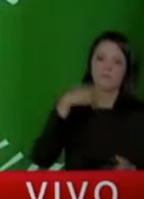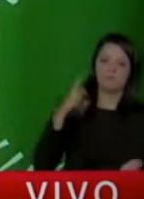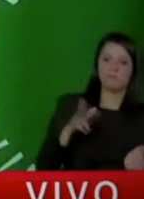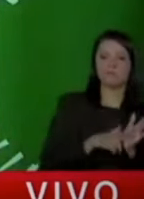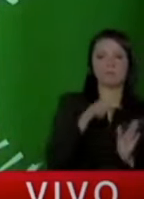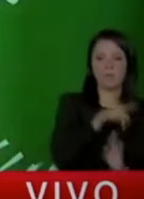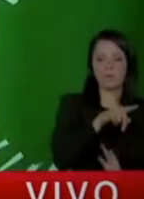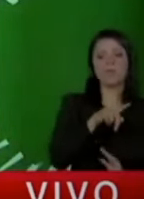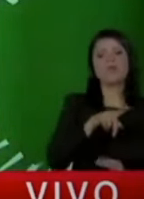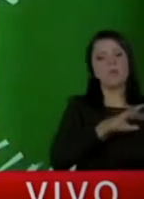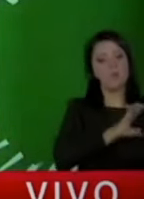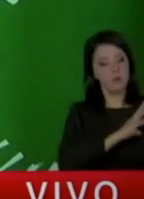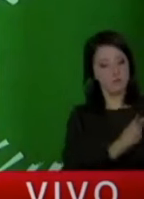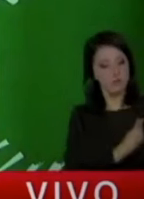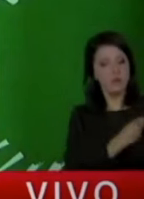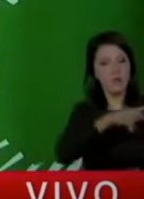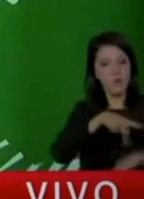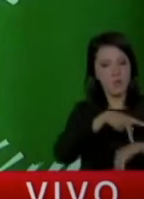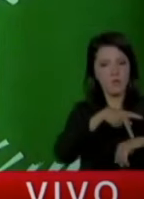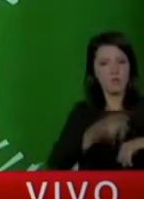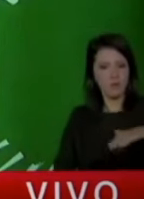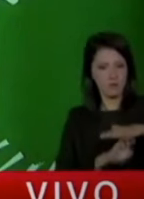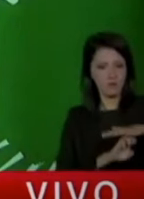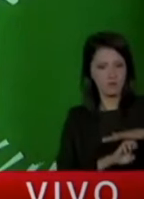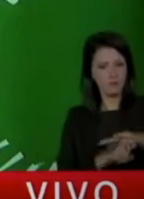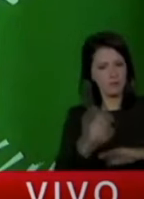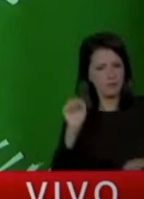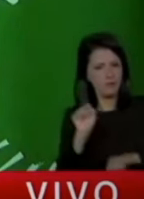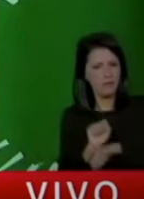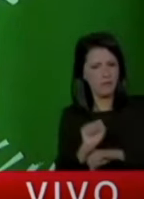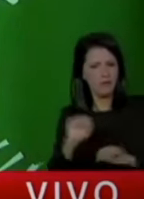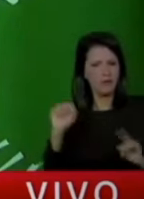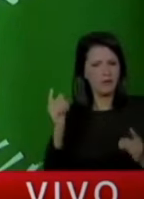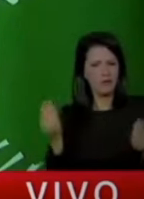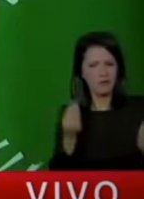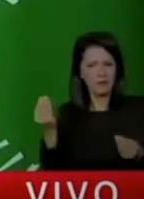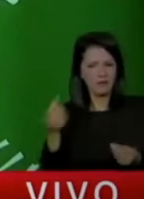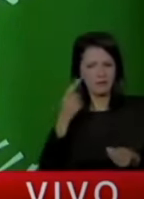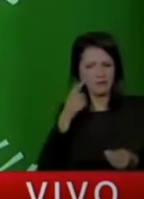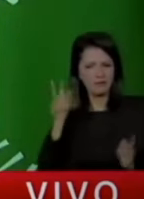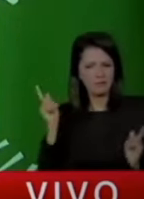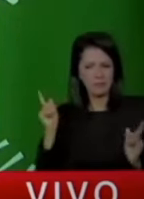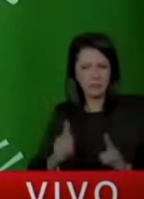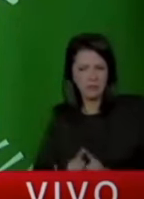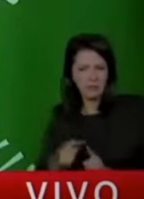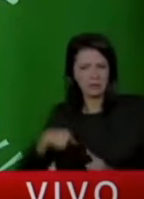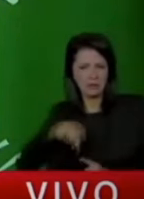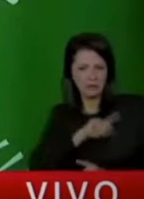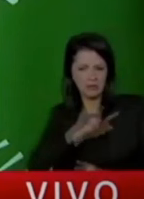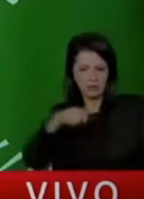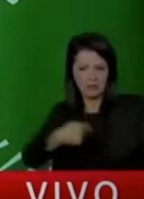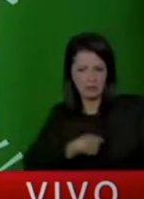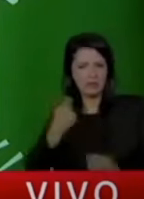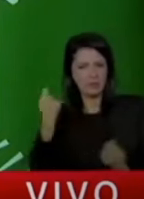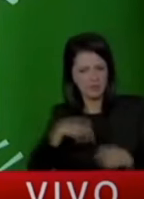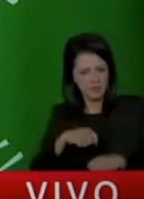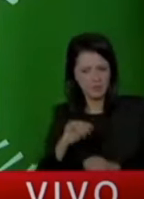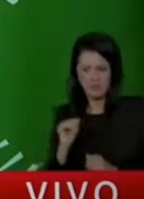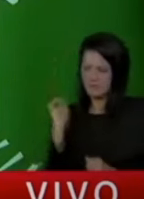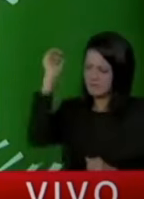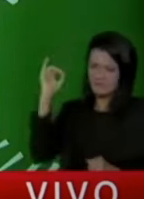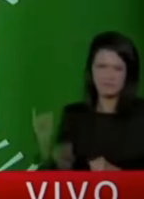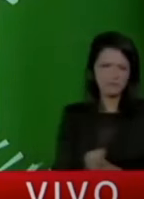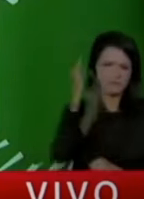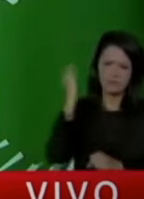para lém se complicou ou não a situação com Israel vai para imagem do mundo como um todo porque Lula lá no início o té lembrou isso pra